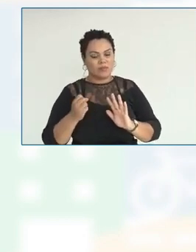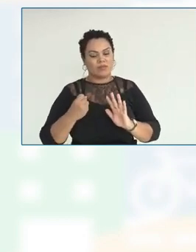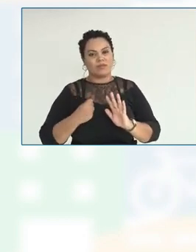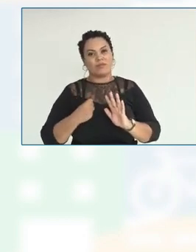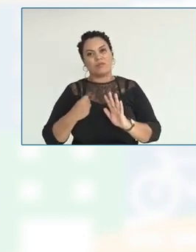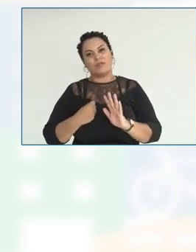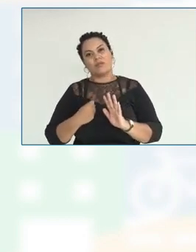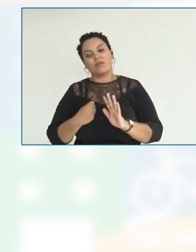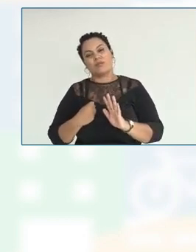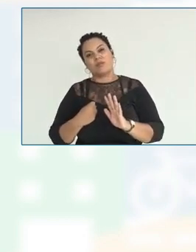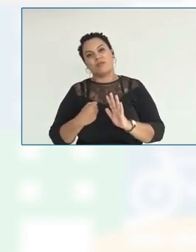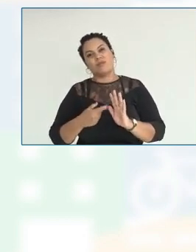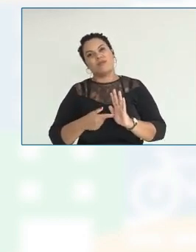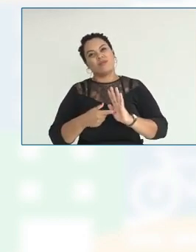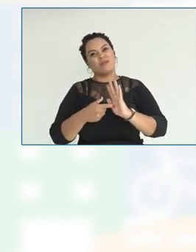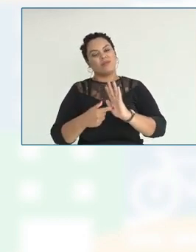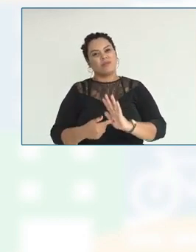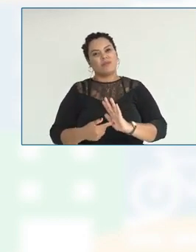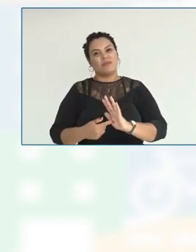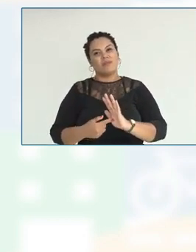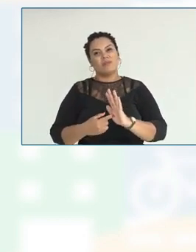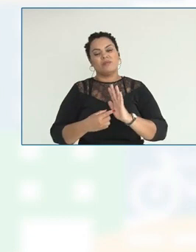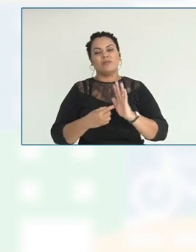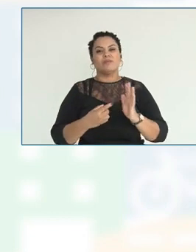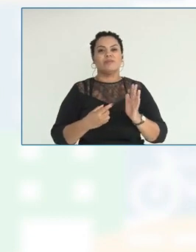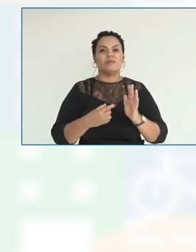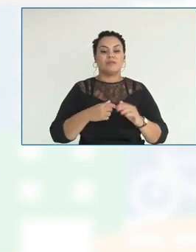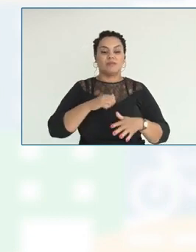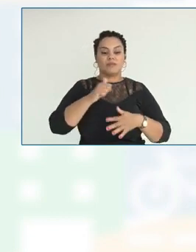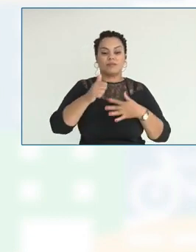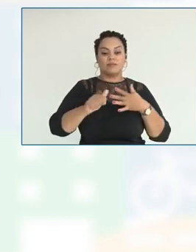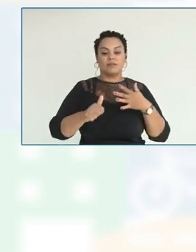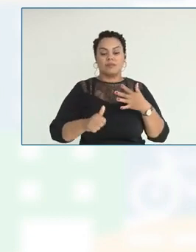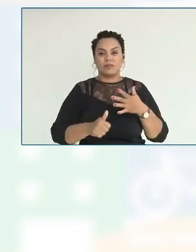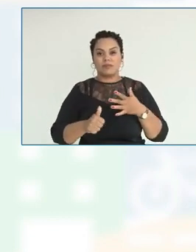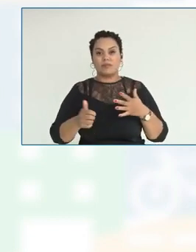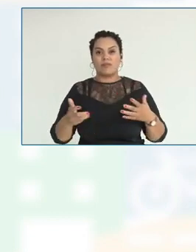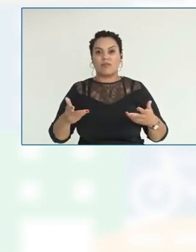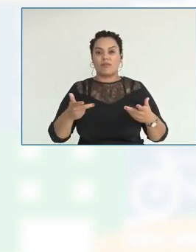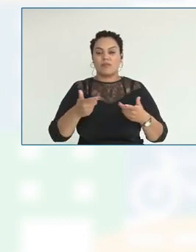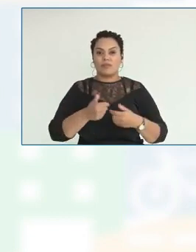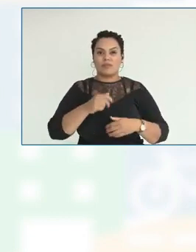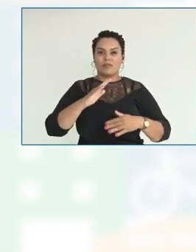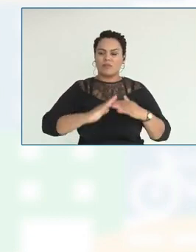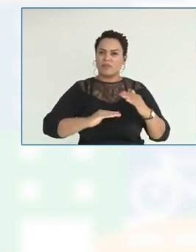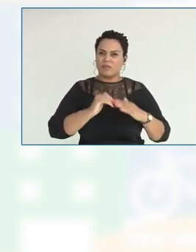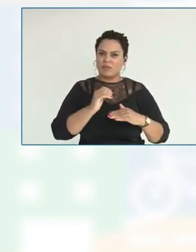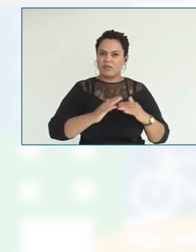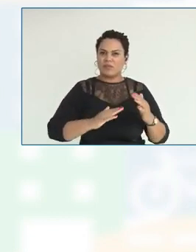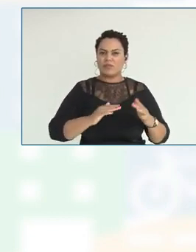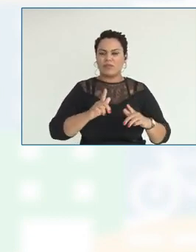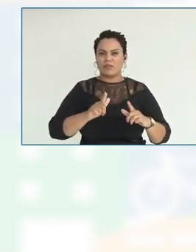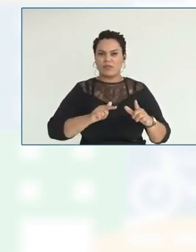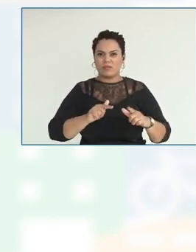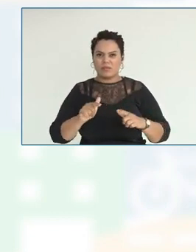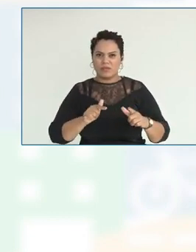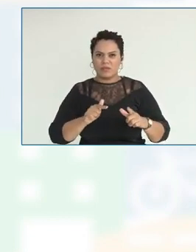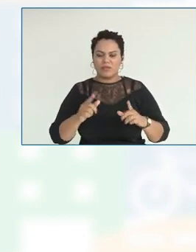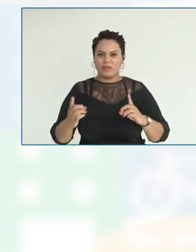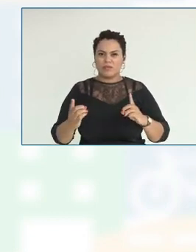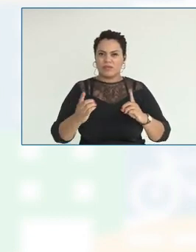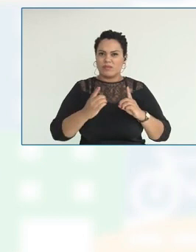a capacidade dos profissionais dos serviços de saúde em identificar as